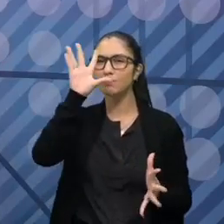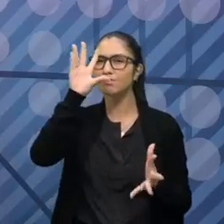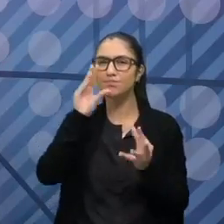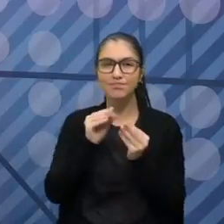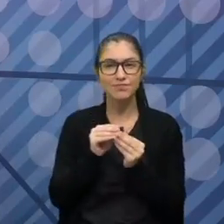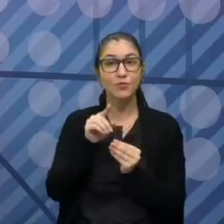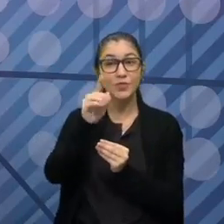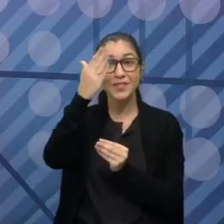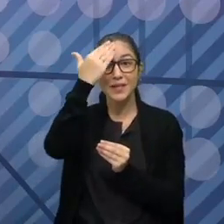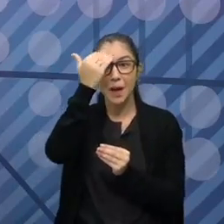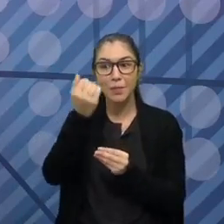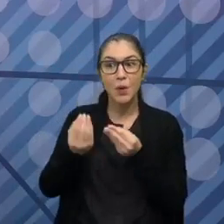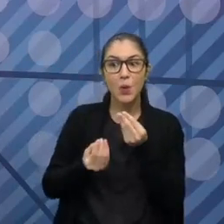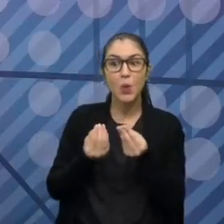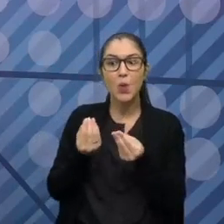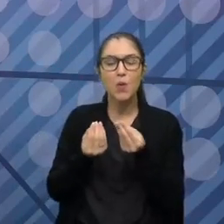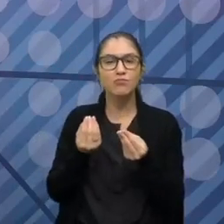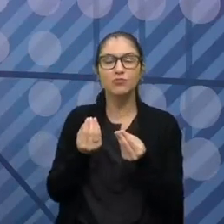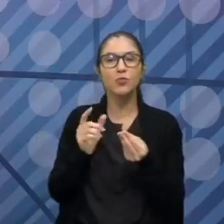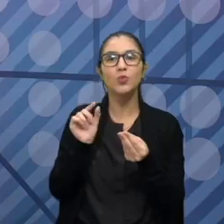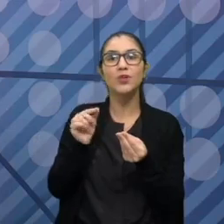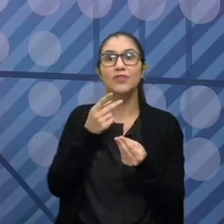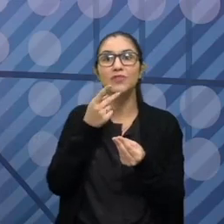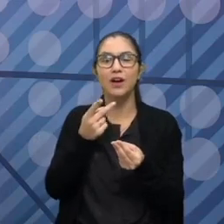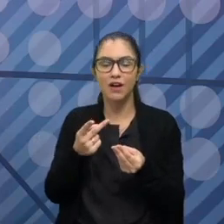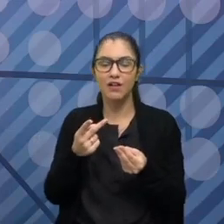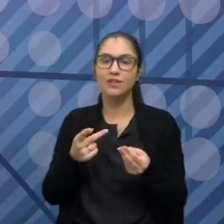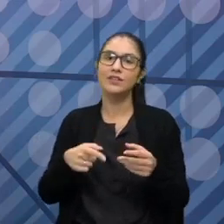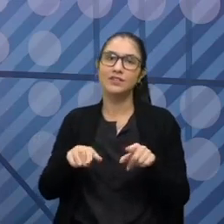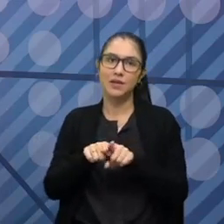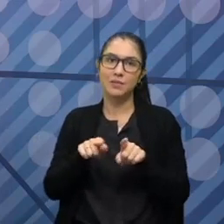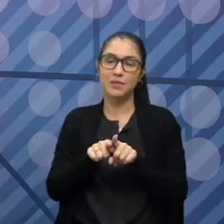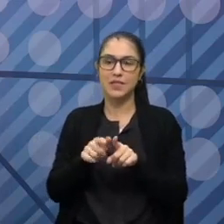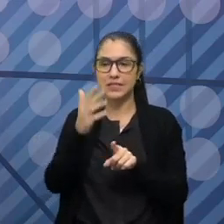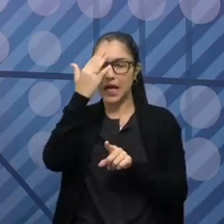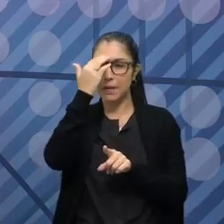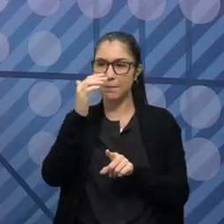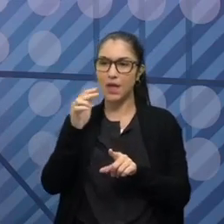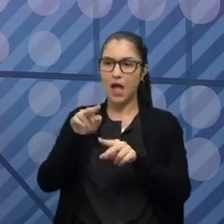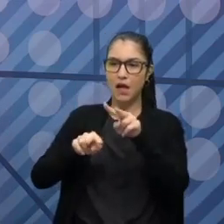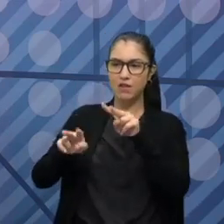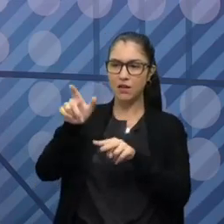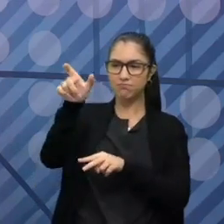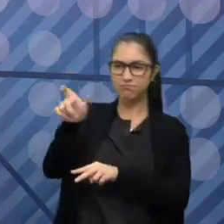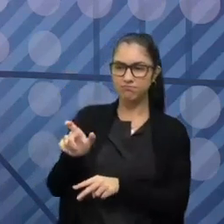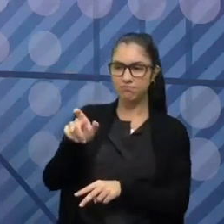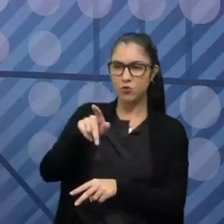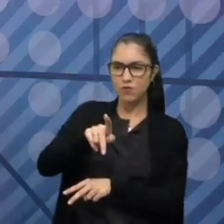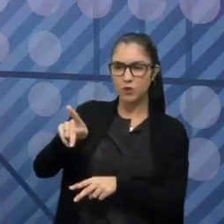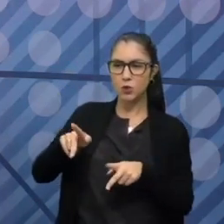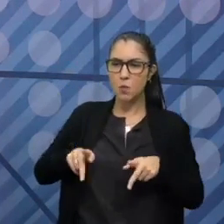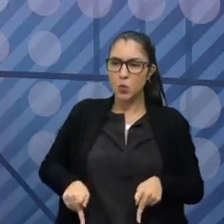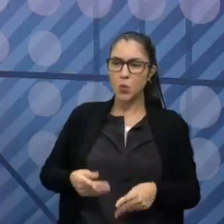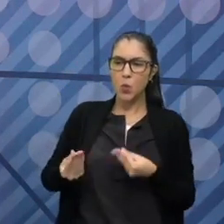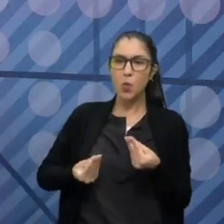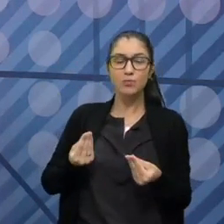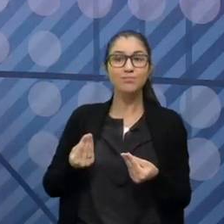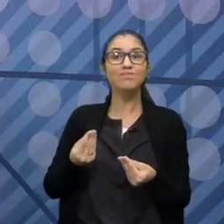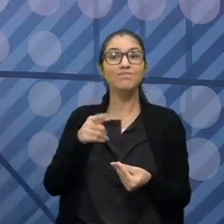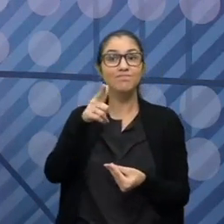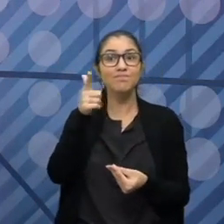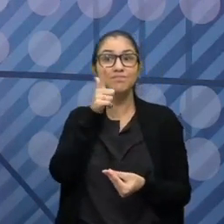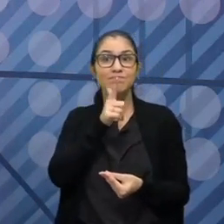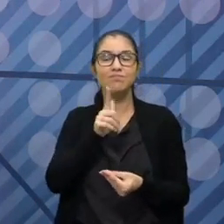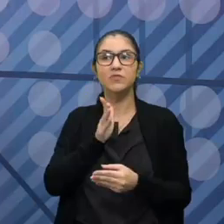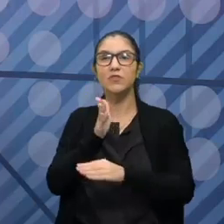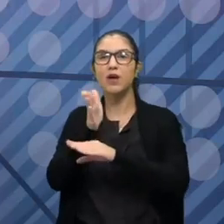você situar, né, e saber do que nós estamos falando, até mesmo para avaliar a postura do professor dentro de sala de aula, você vai para